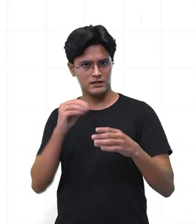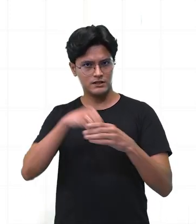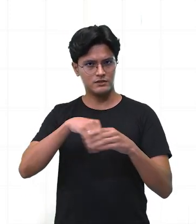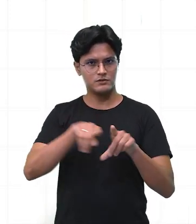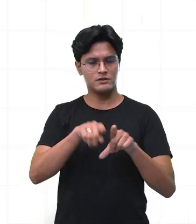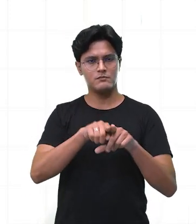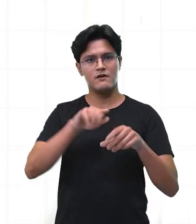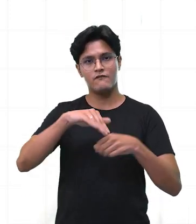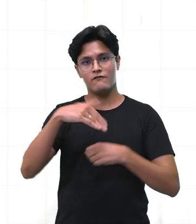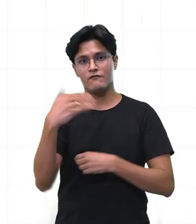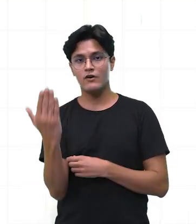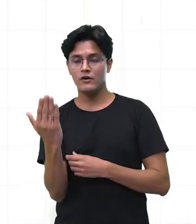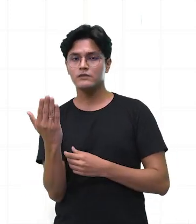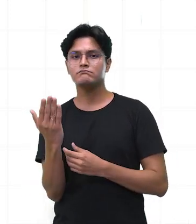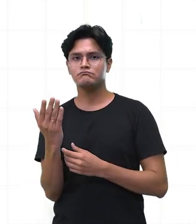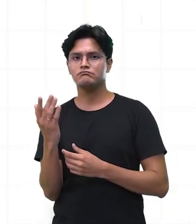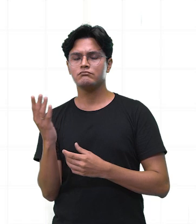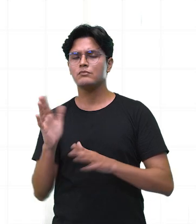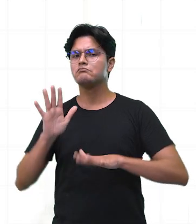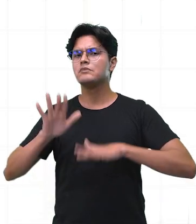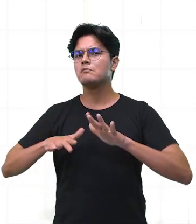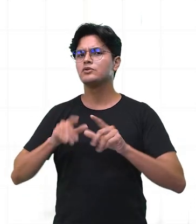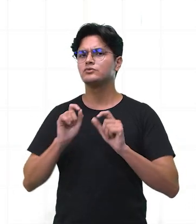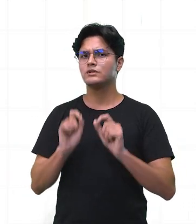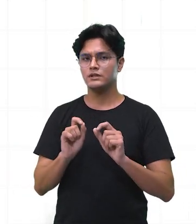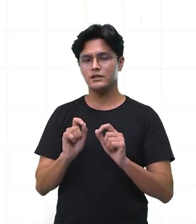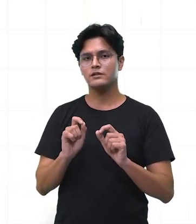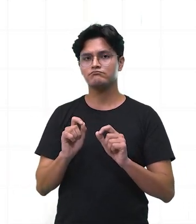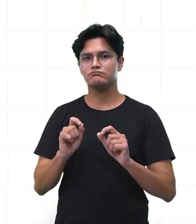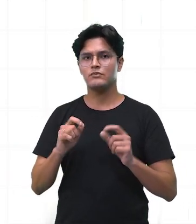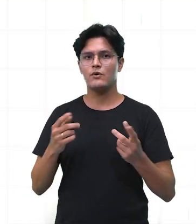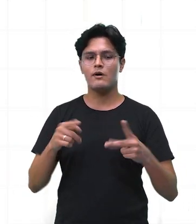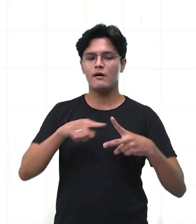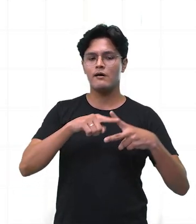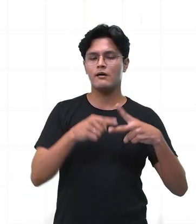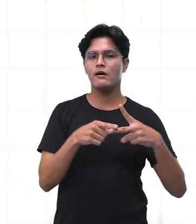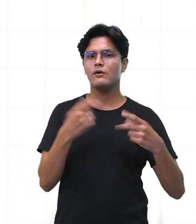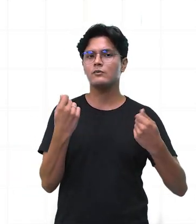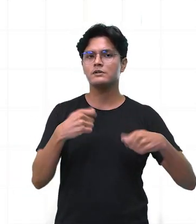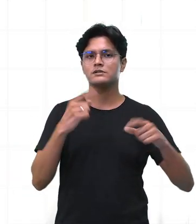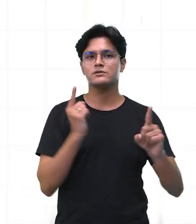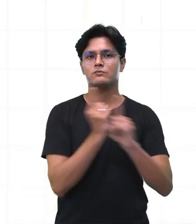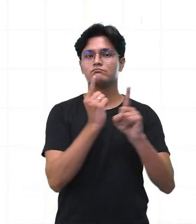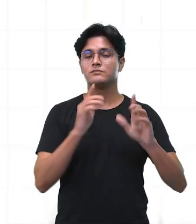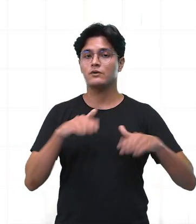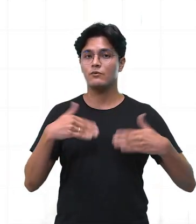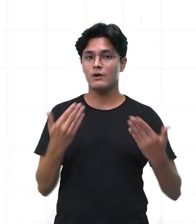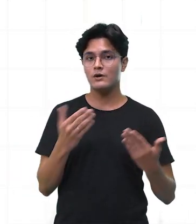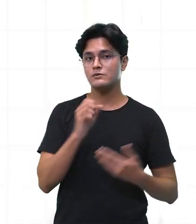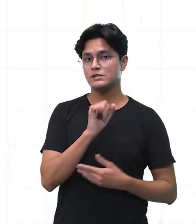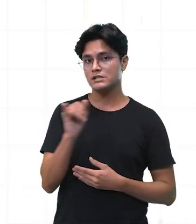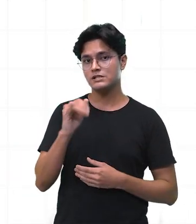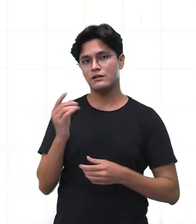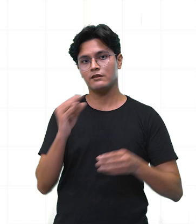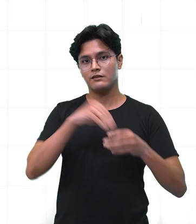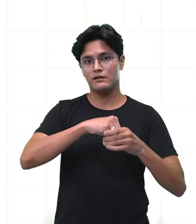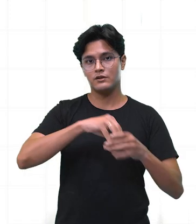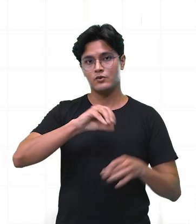depender de qual ângulo eu preciso encontrar. Se é o ângulo interno ou se é o ângulo externo. Tudo